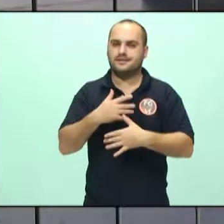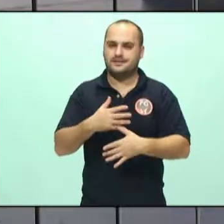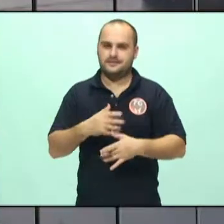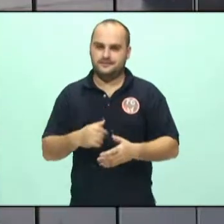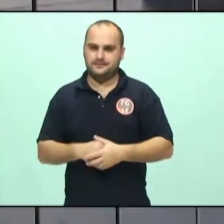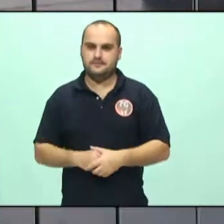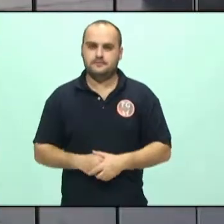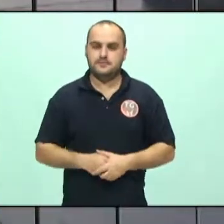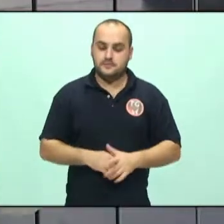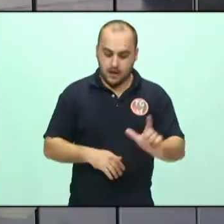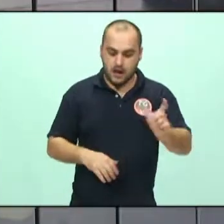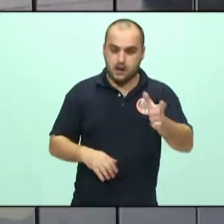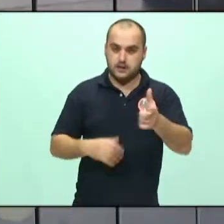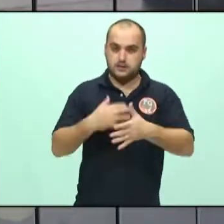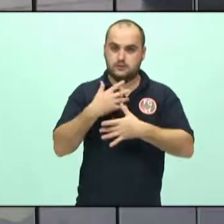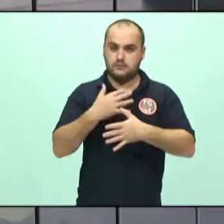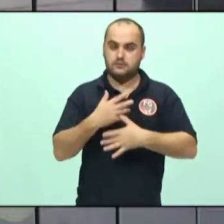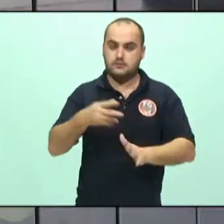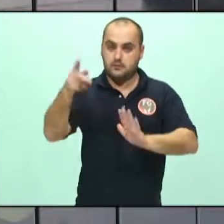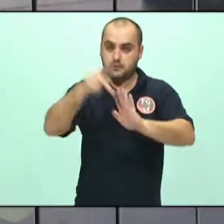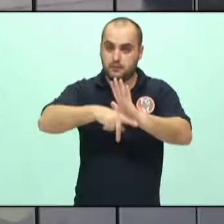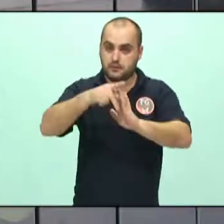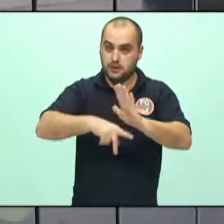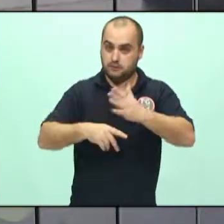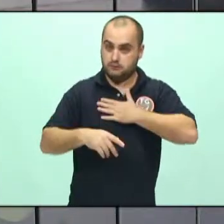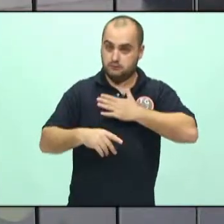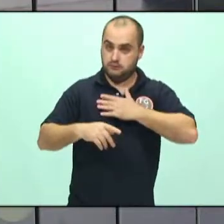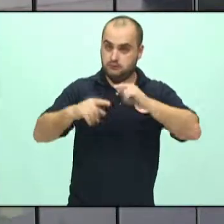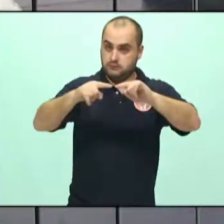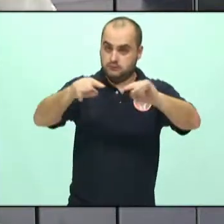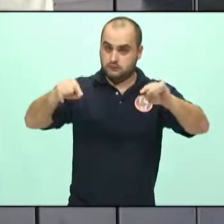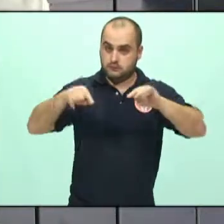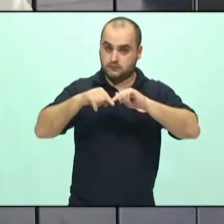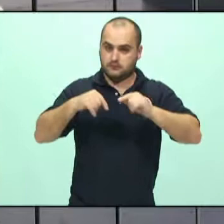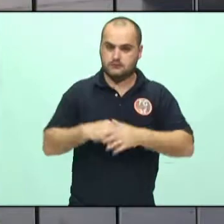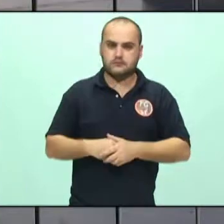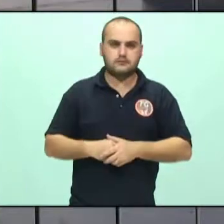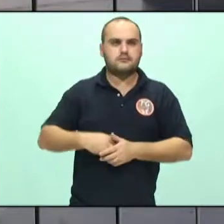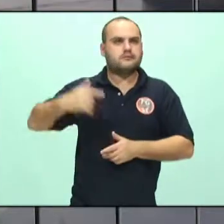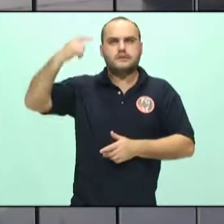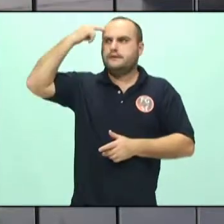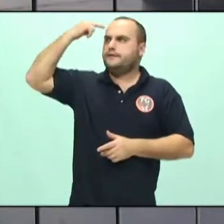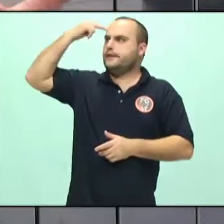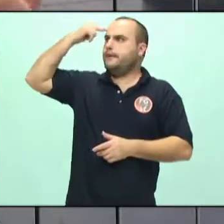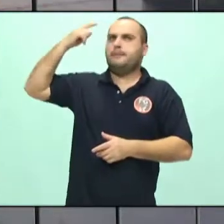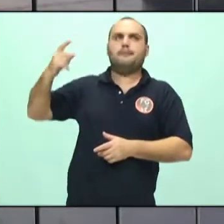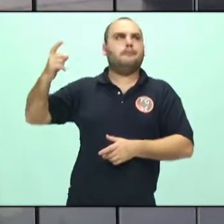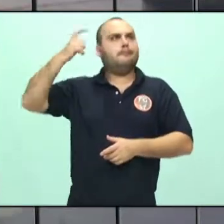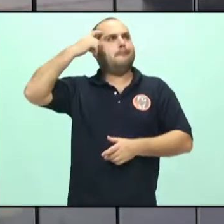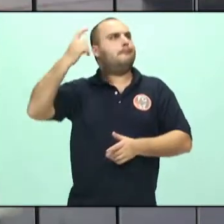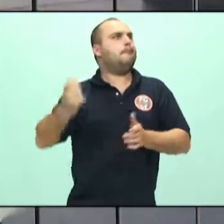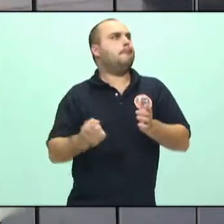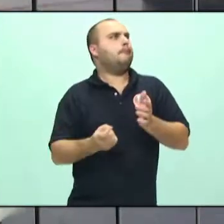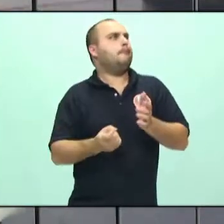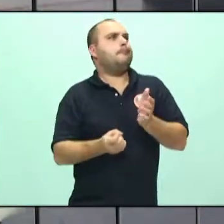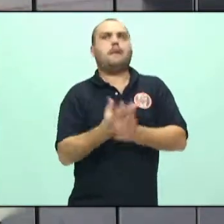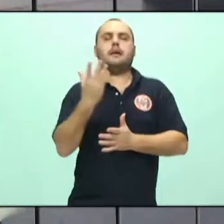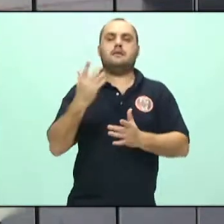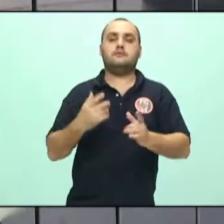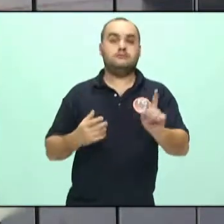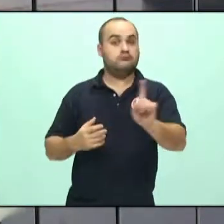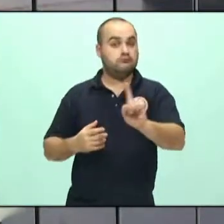Carteirinha do autista foi um projeto que surgiu no nosso gabinete, mas não foi da cabeça desse vereador. O cidadão que passou por